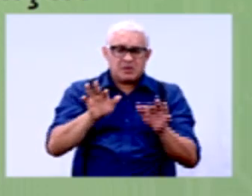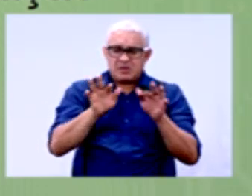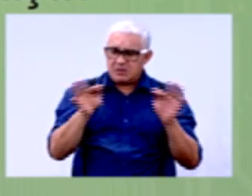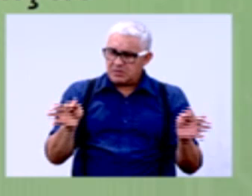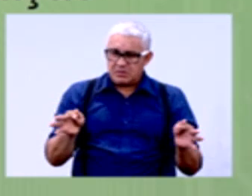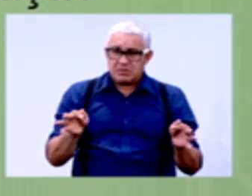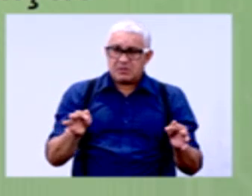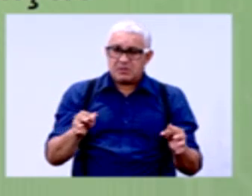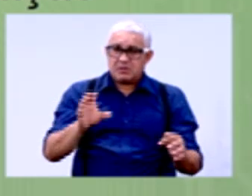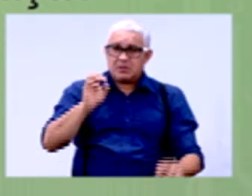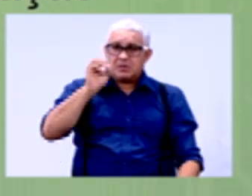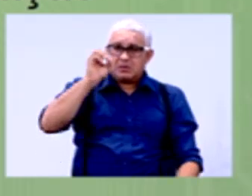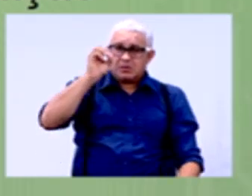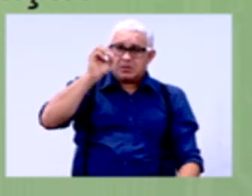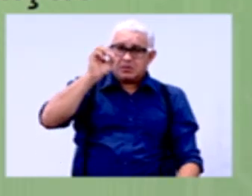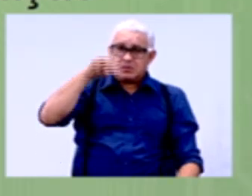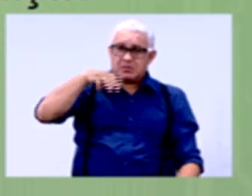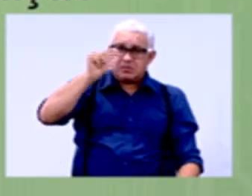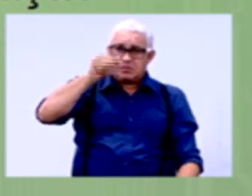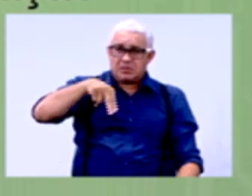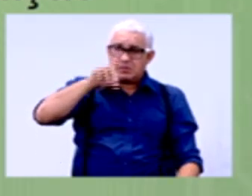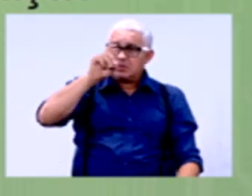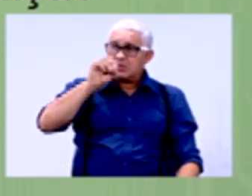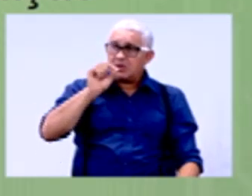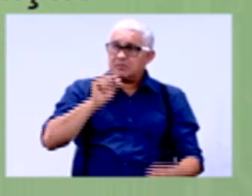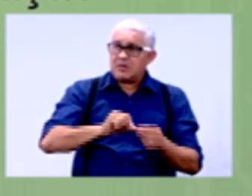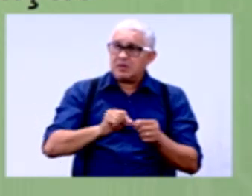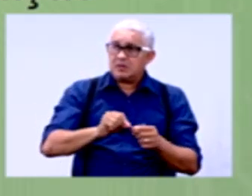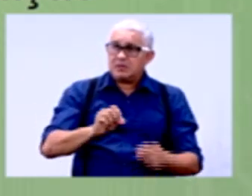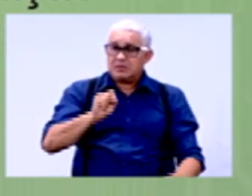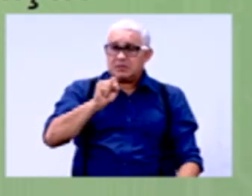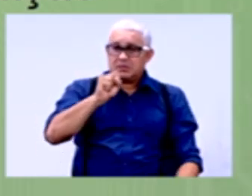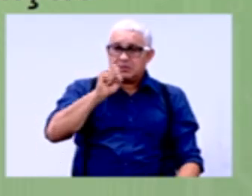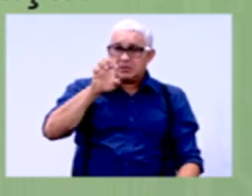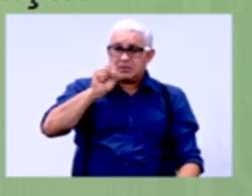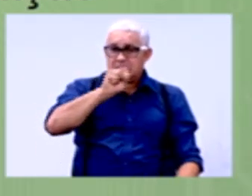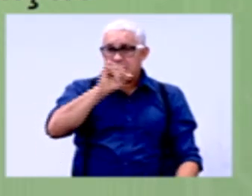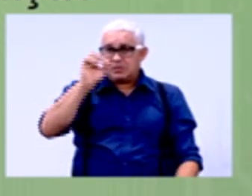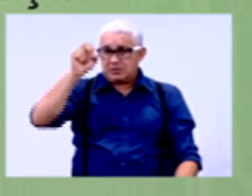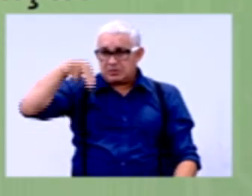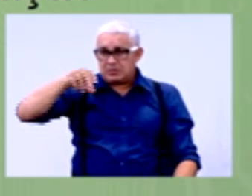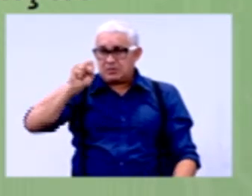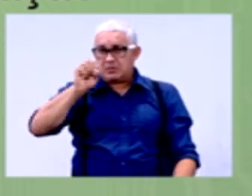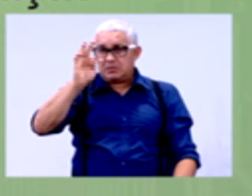é o comando que faz toda essa mágica, certo? Session